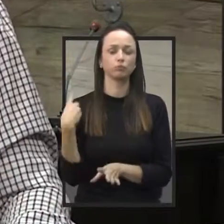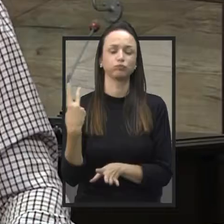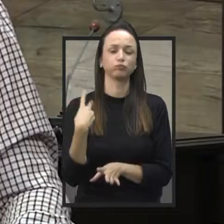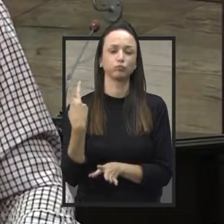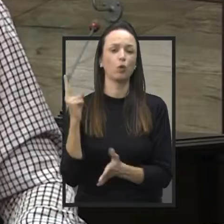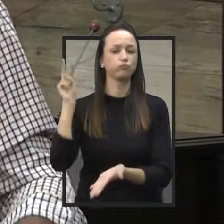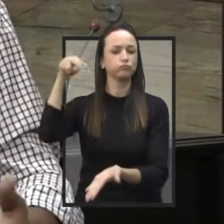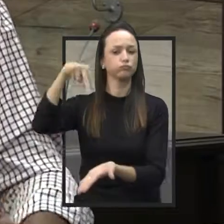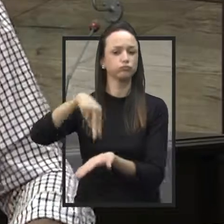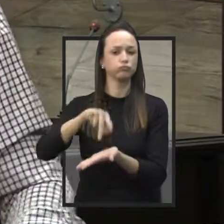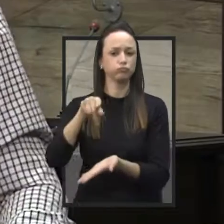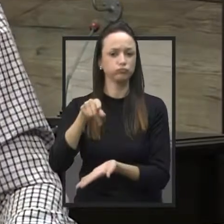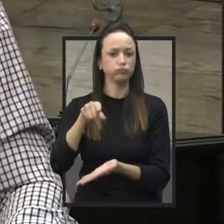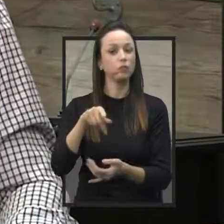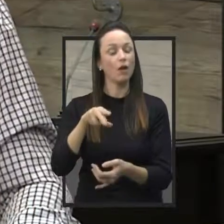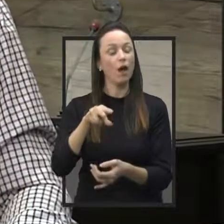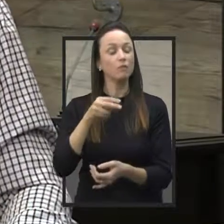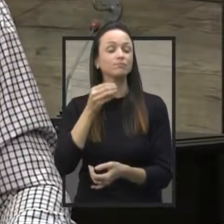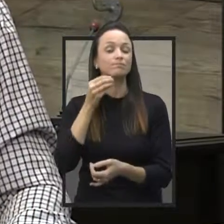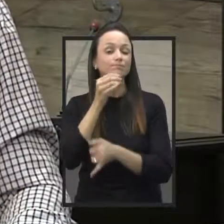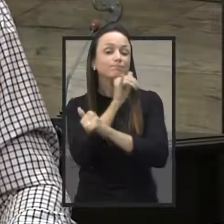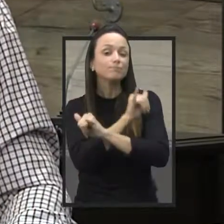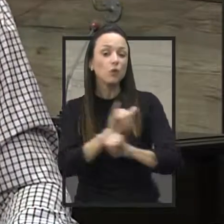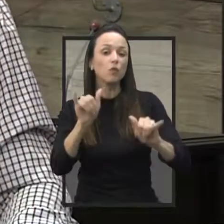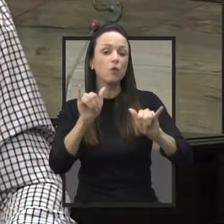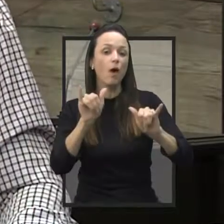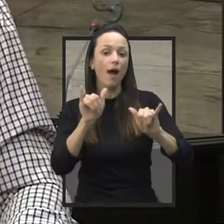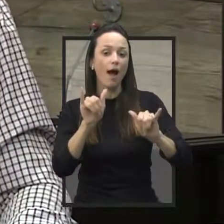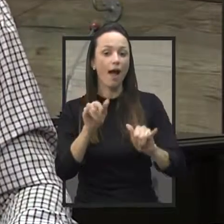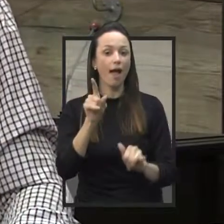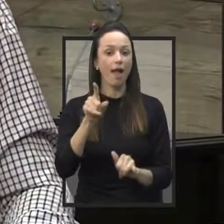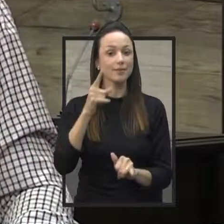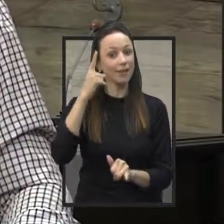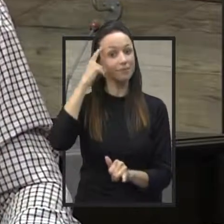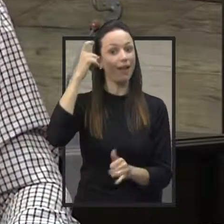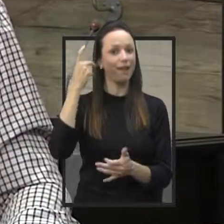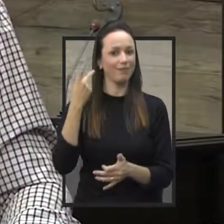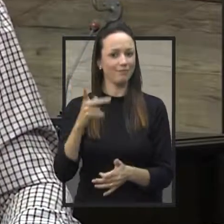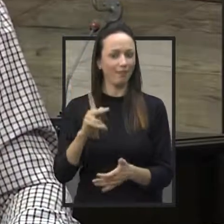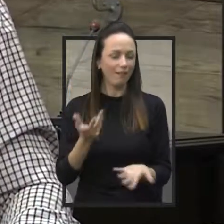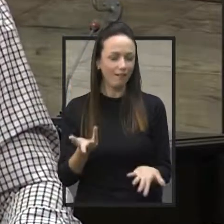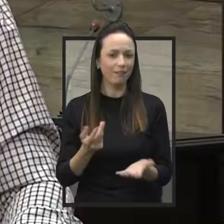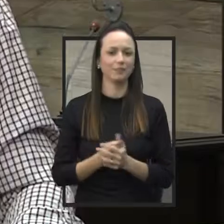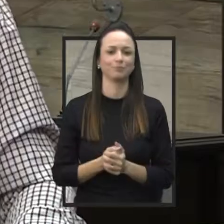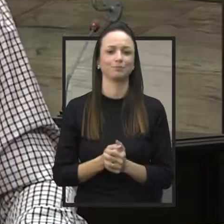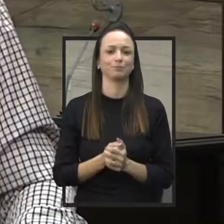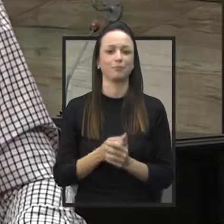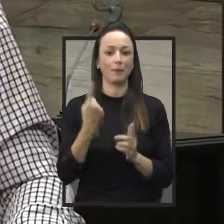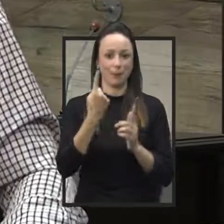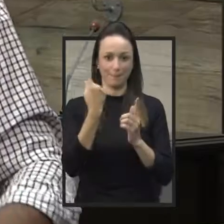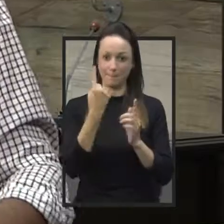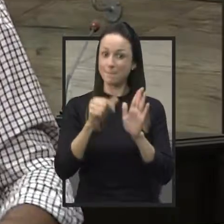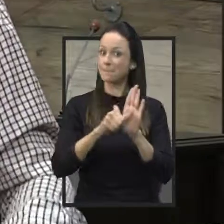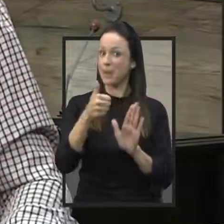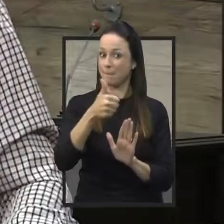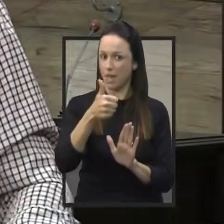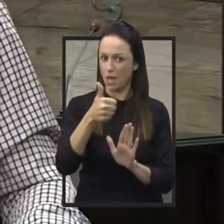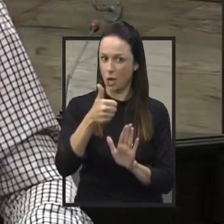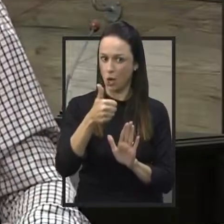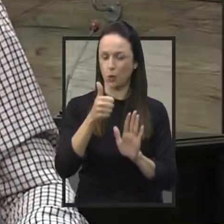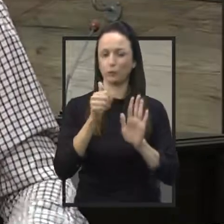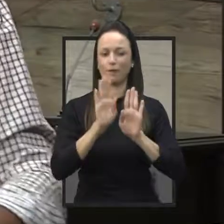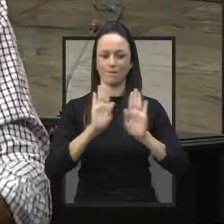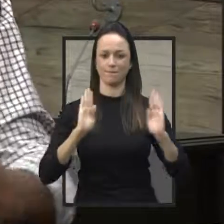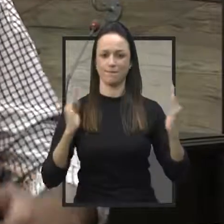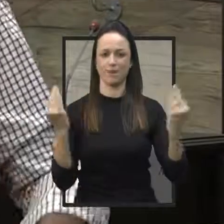lá para divulgar esse ideal dele, de cercar. Primeiramente eu tinha